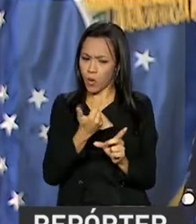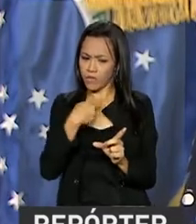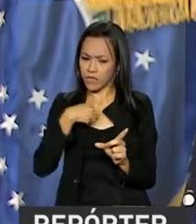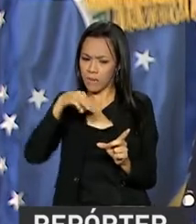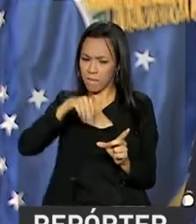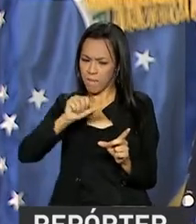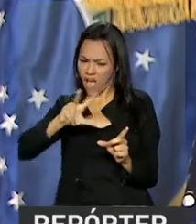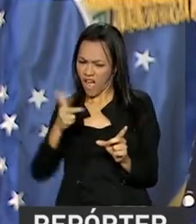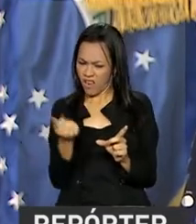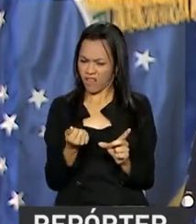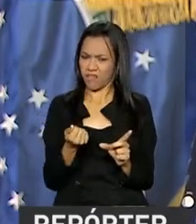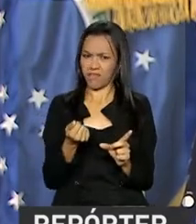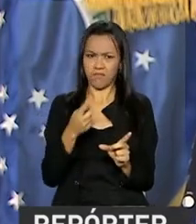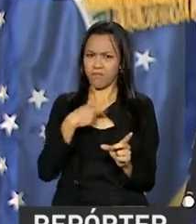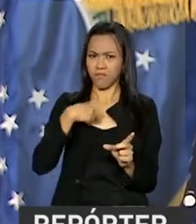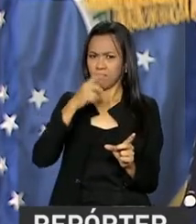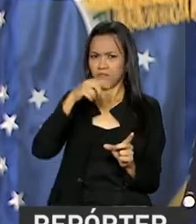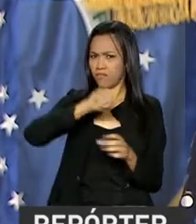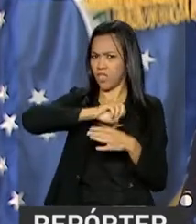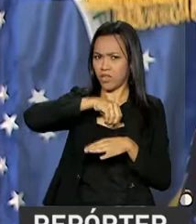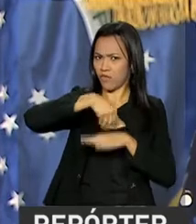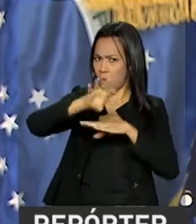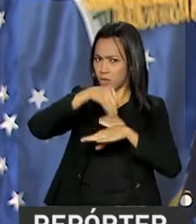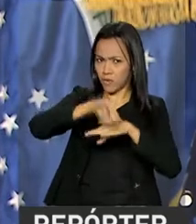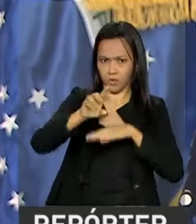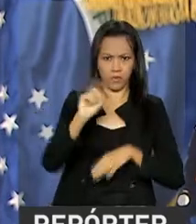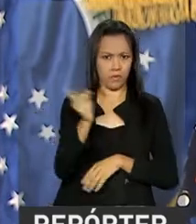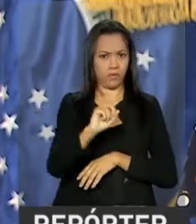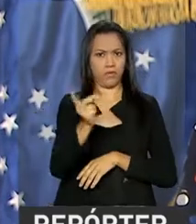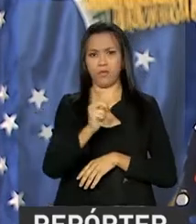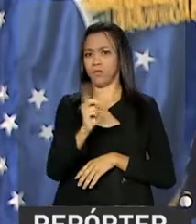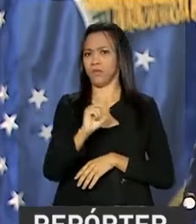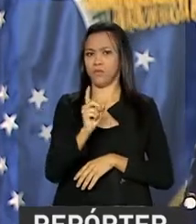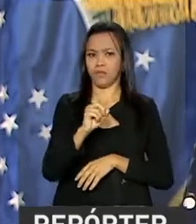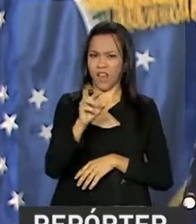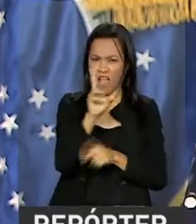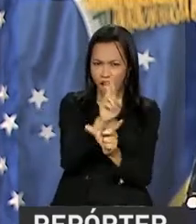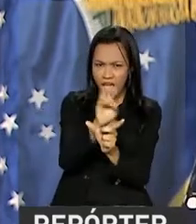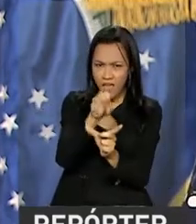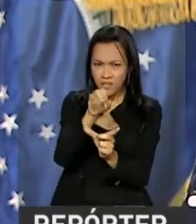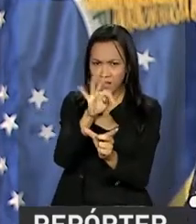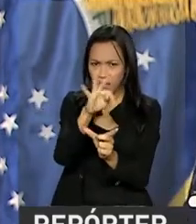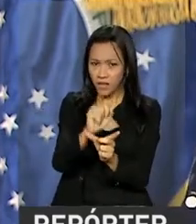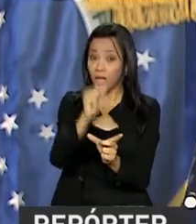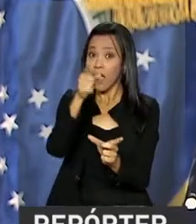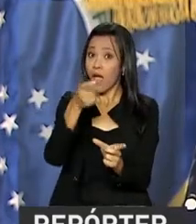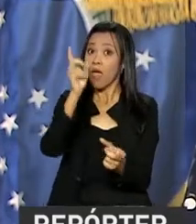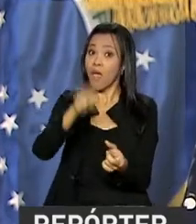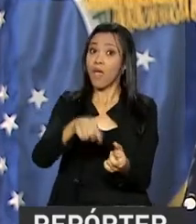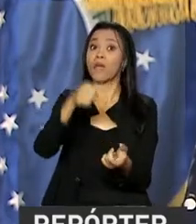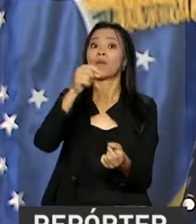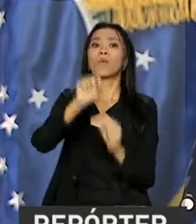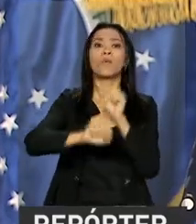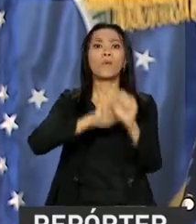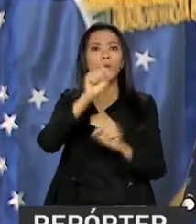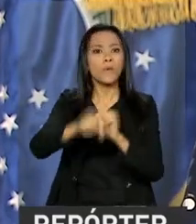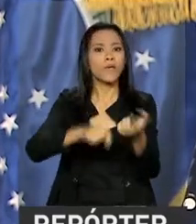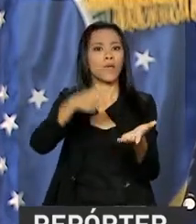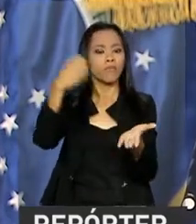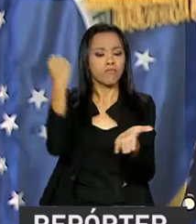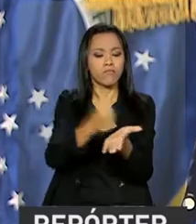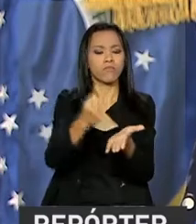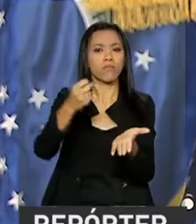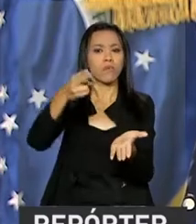malha a receita federal não manda esse tipo de gmail ela demanda normalmente uma notificação com a r para que você